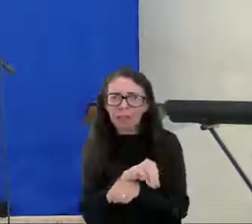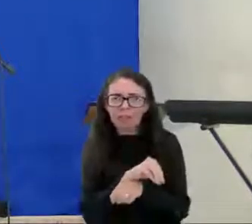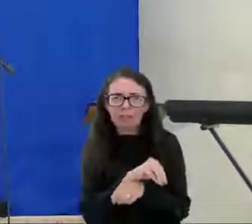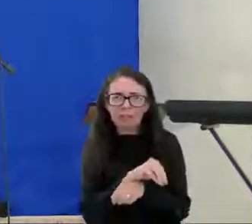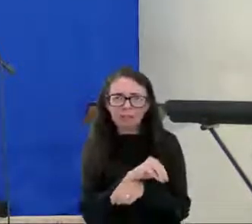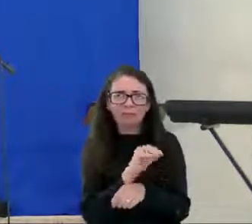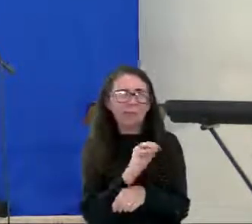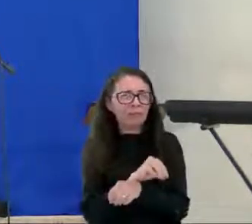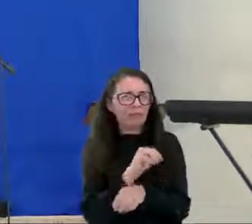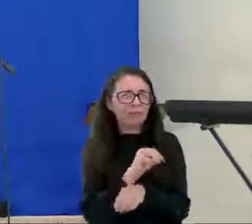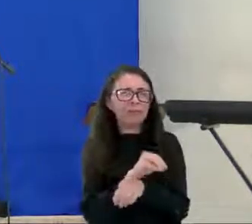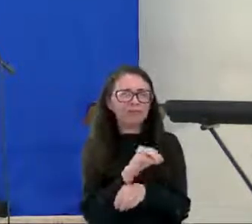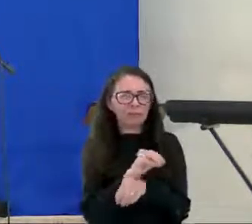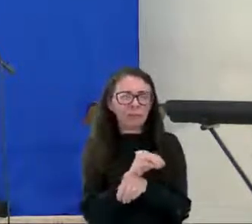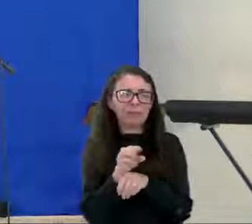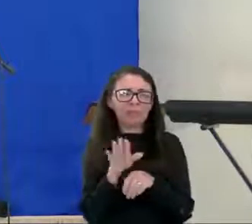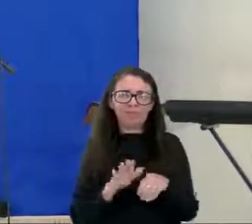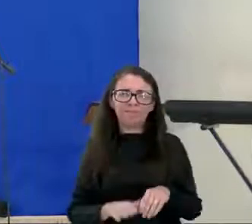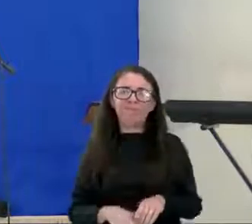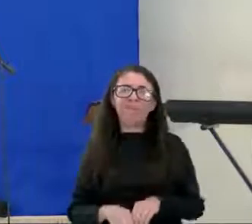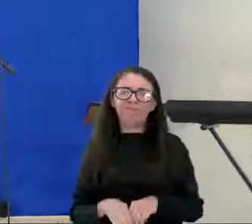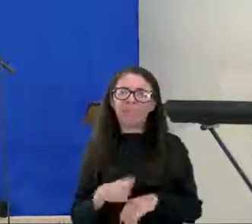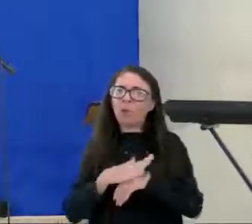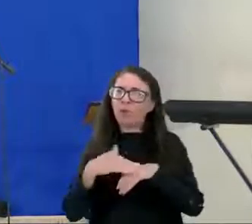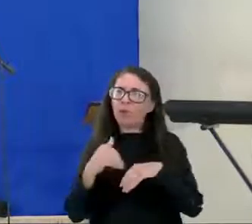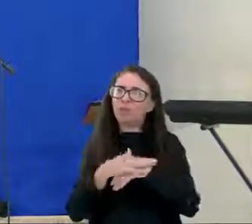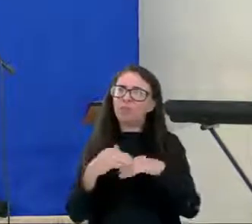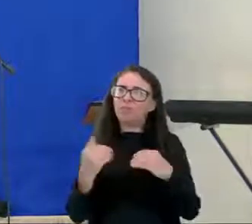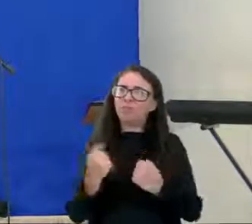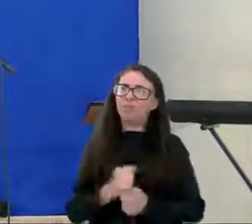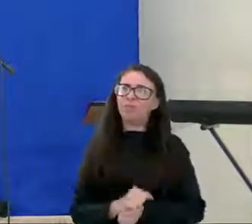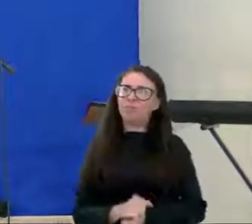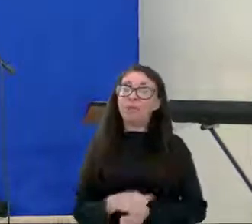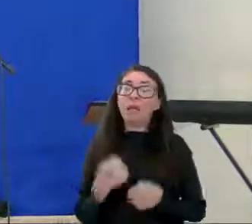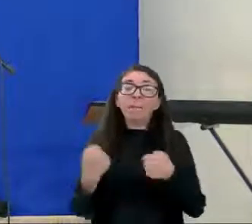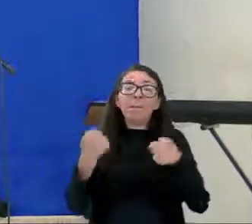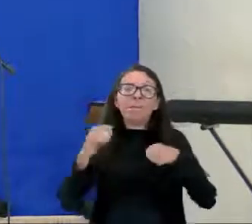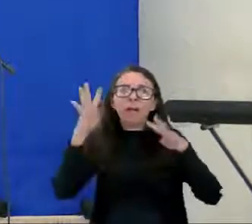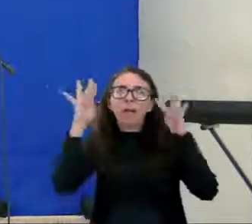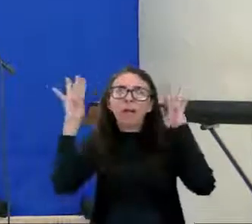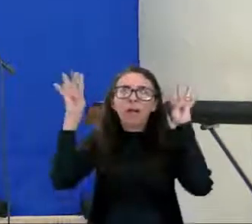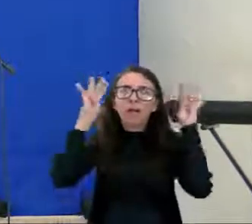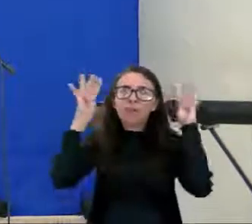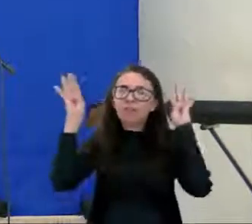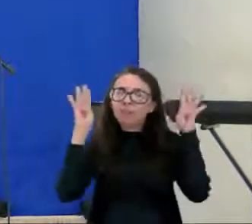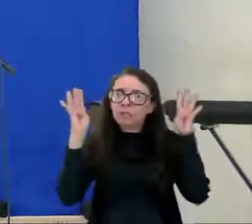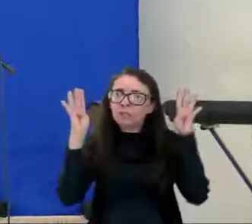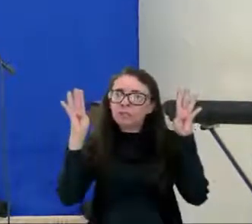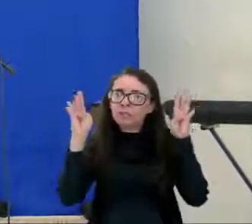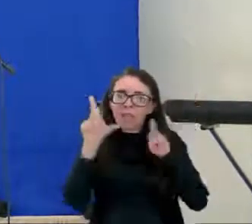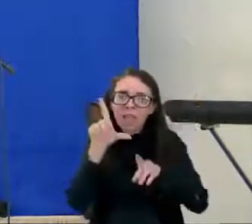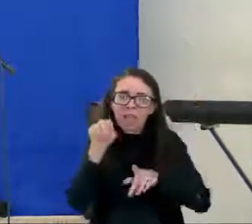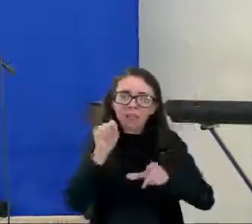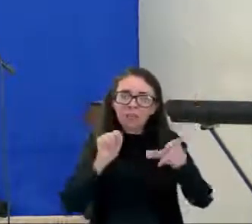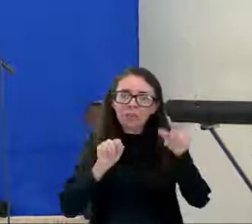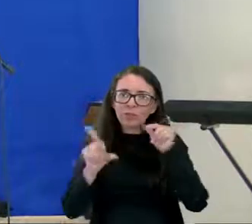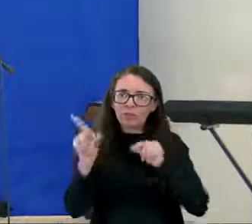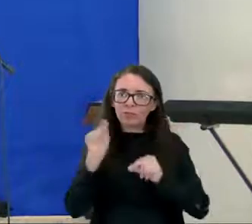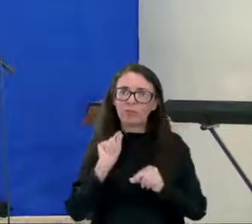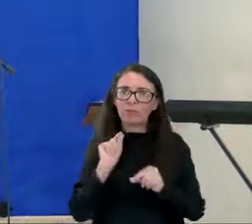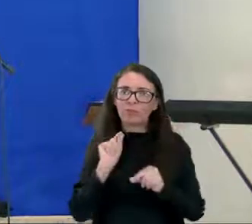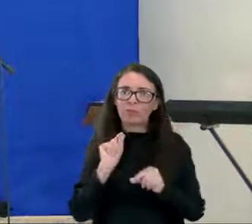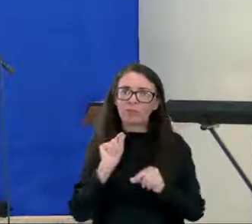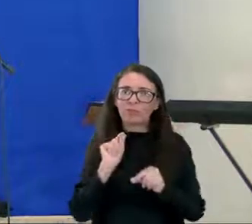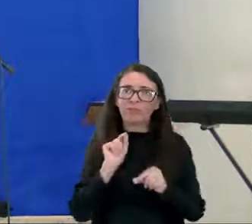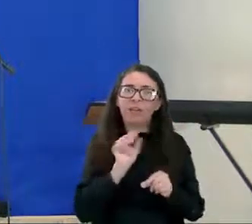9, não lembro. Ao certo. Aquilo que as pessoas, o que vocês querem que as pessoas vos façam, façais vós